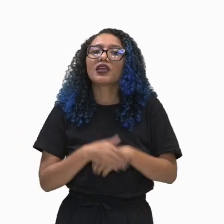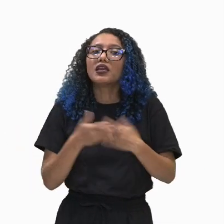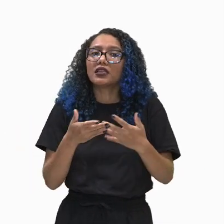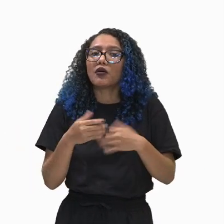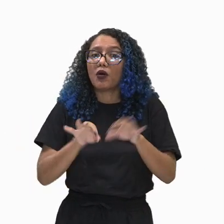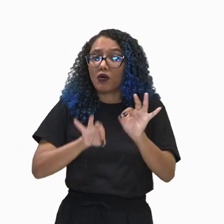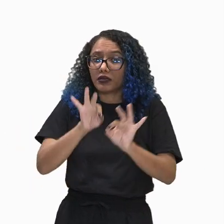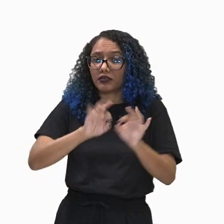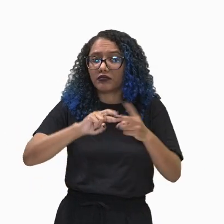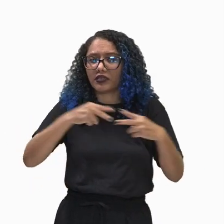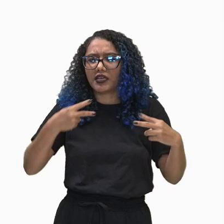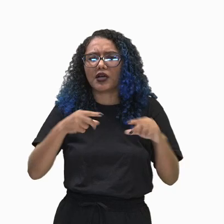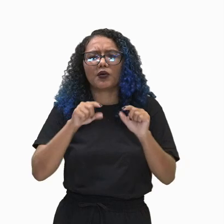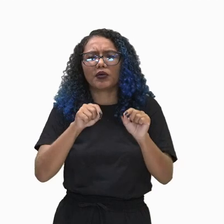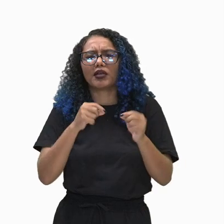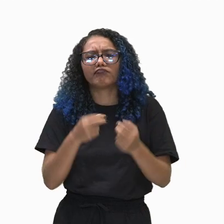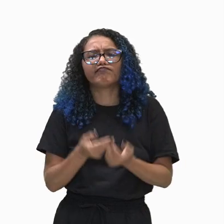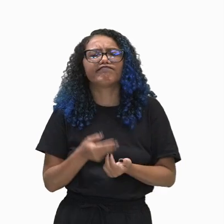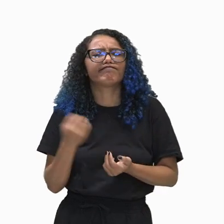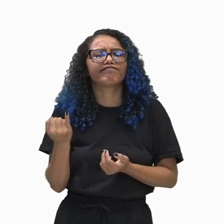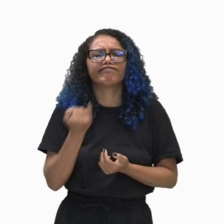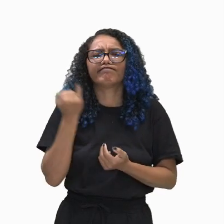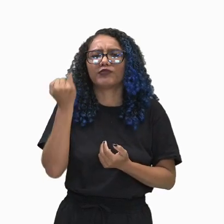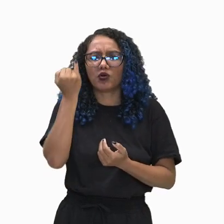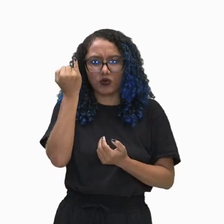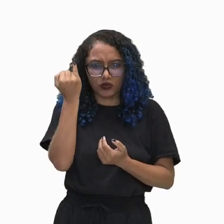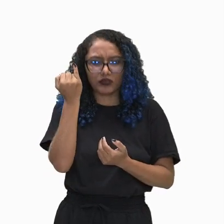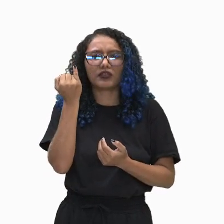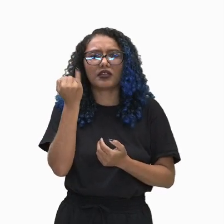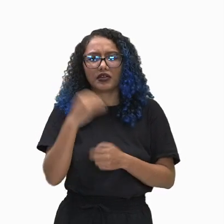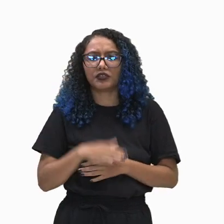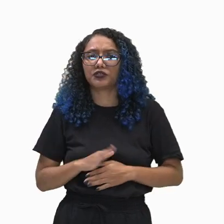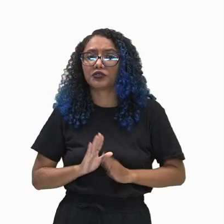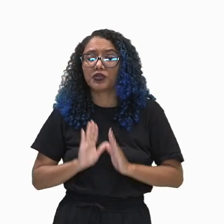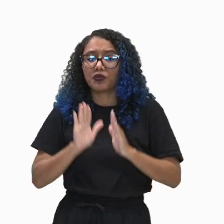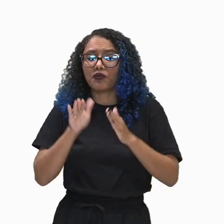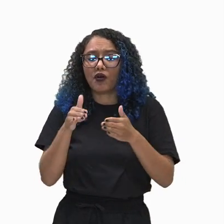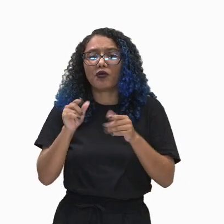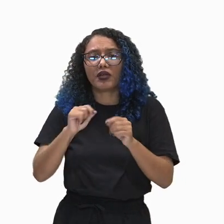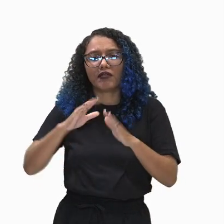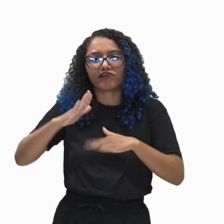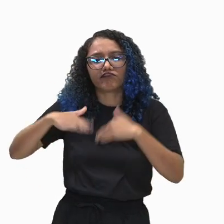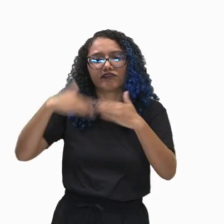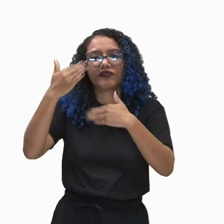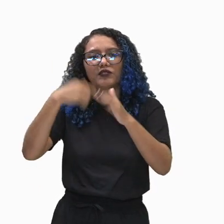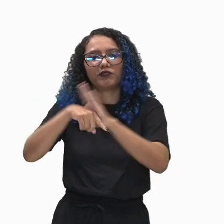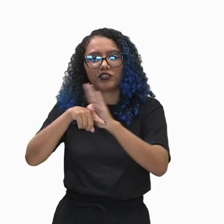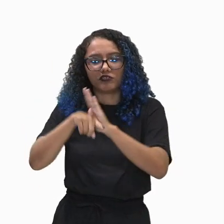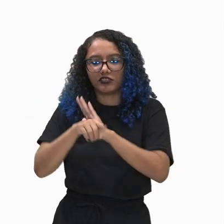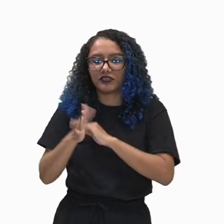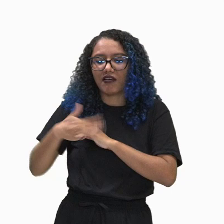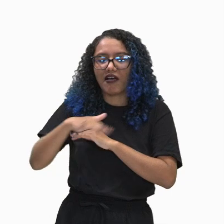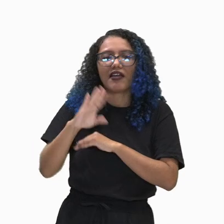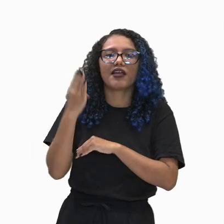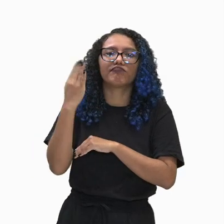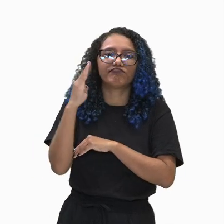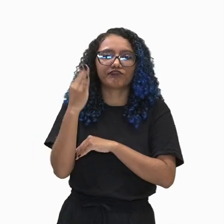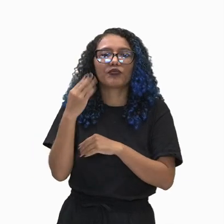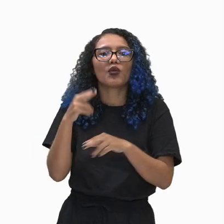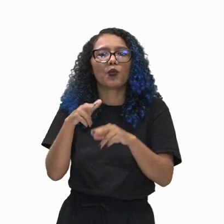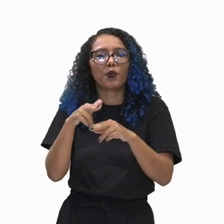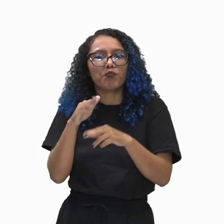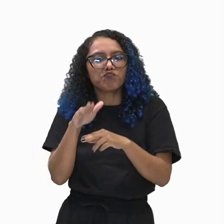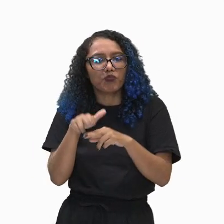DNA desempenhou um papel fundamental no avanço da pesquisa biológica. Isso nos permitiu o desvendamento